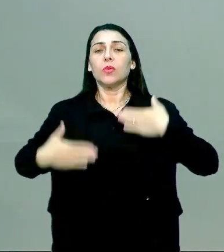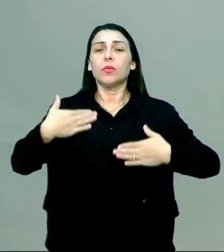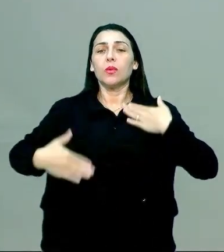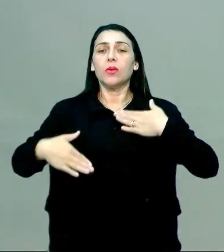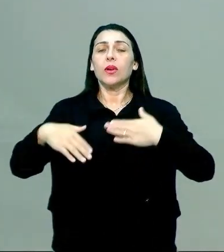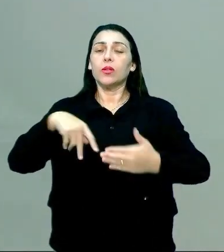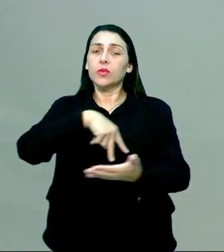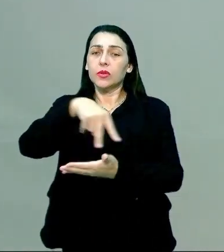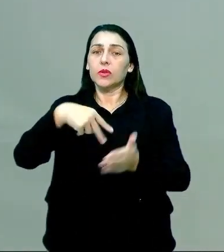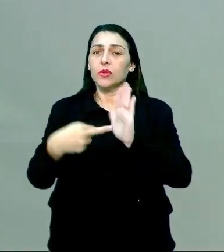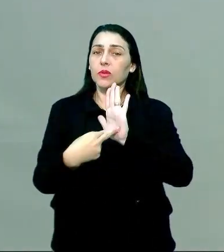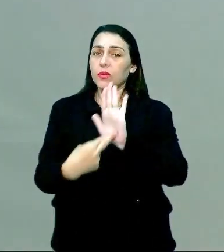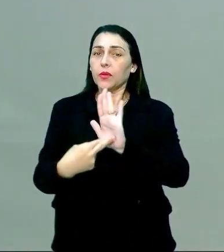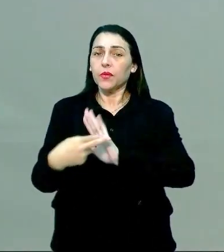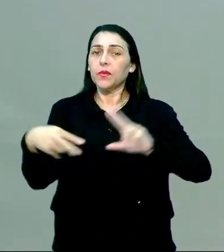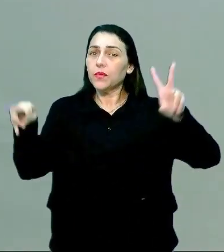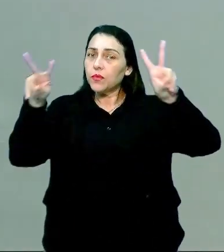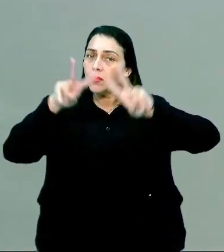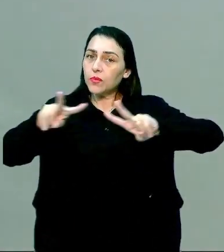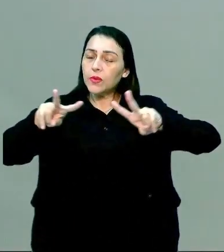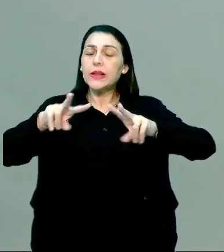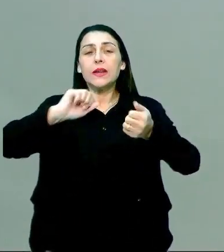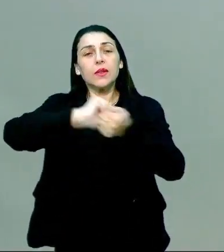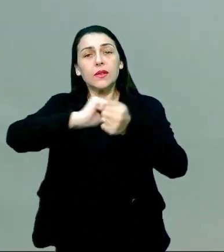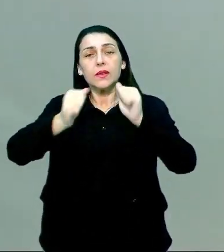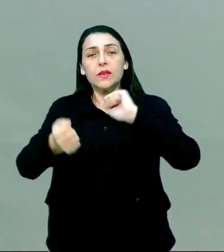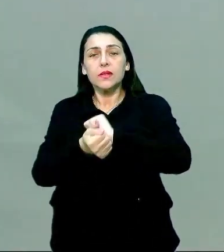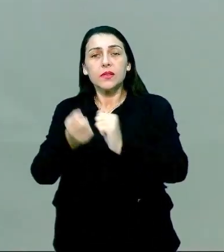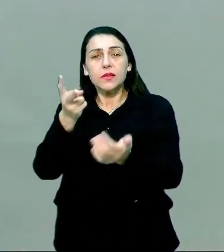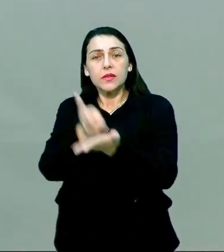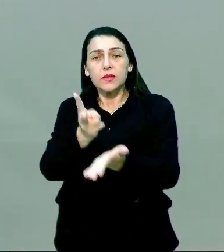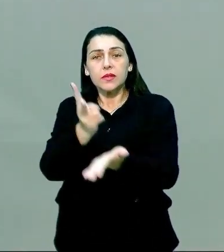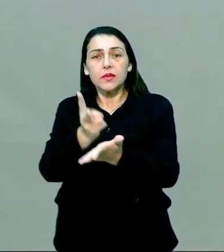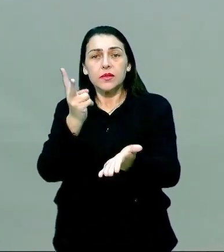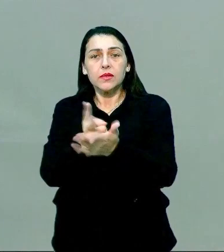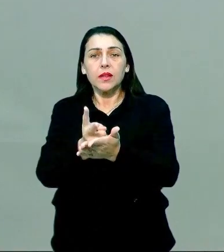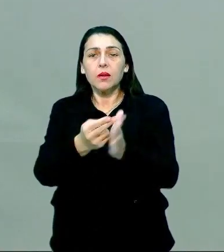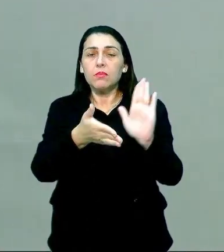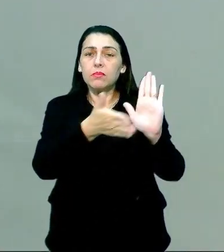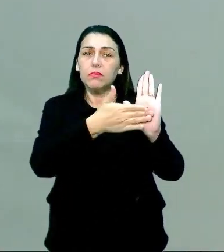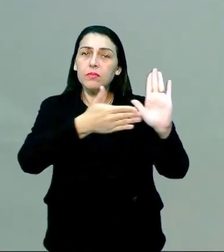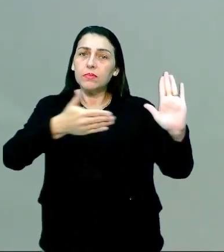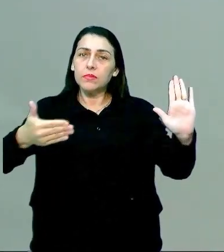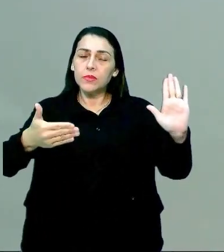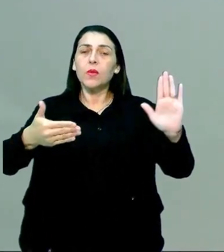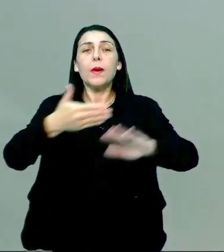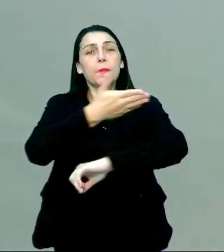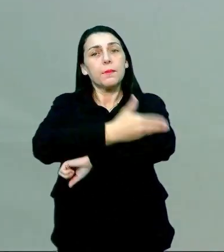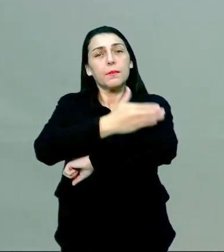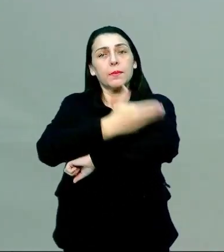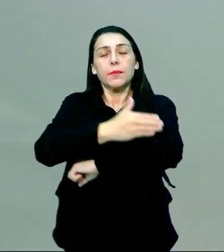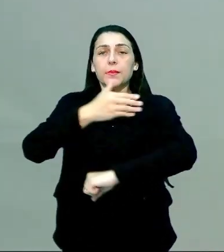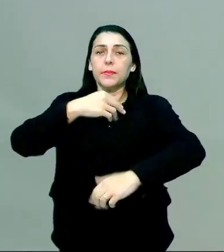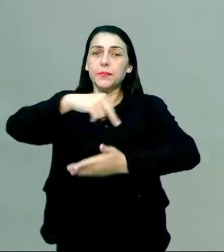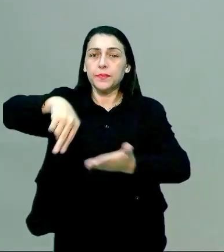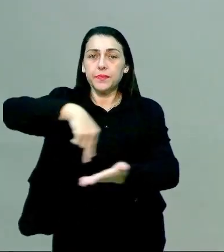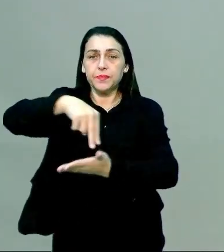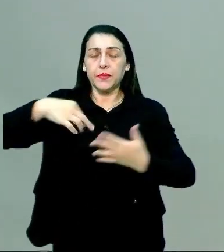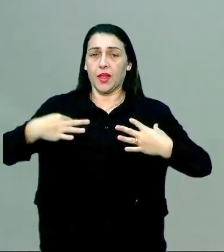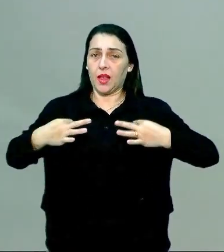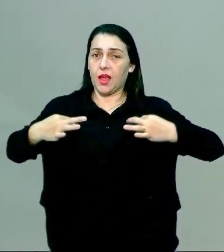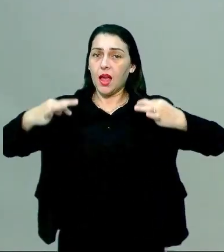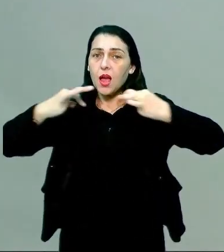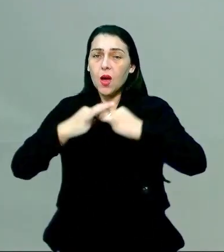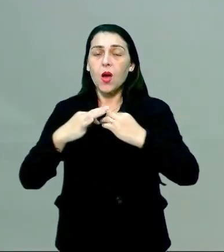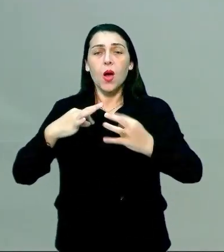Então, visualmente, a gente consegue sempre associar algo estético, né? Com uma prática de dança, as vestes e